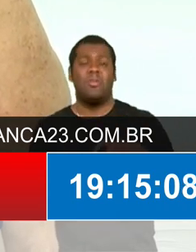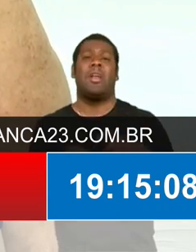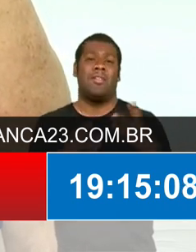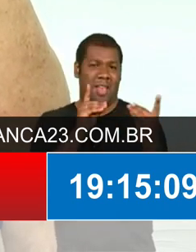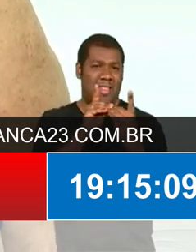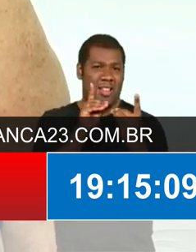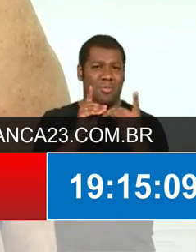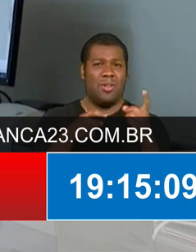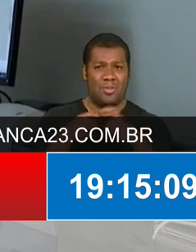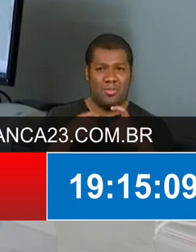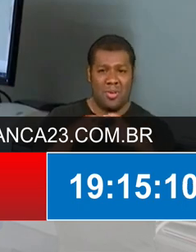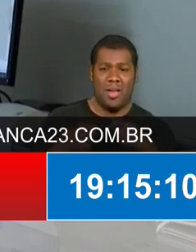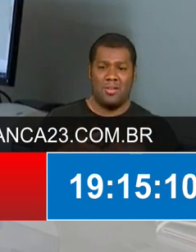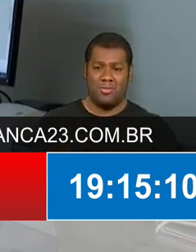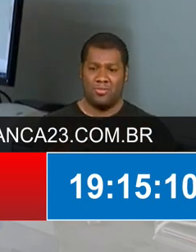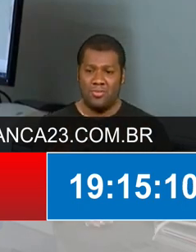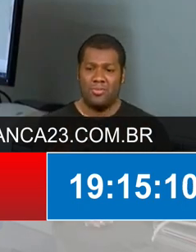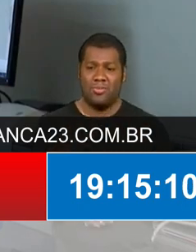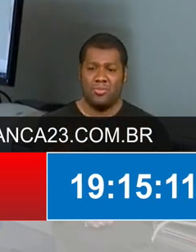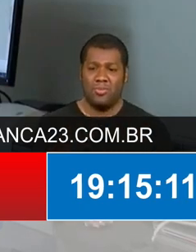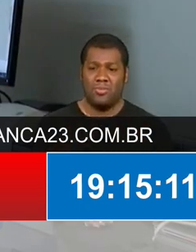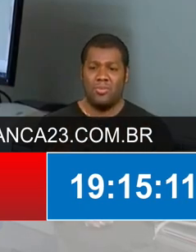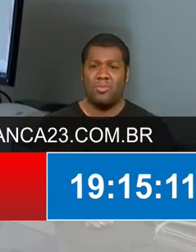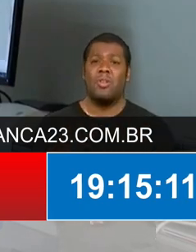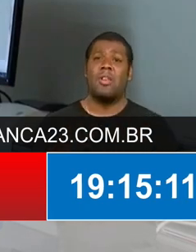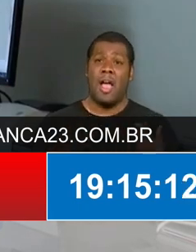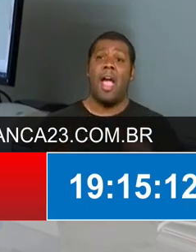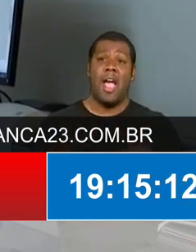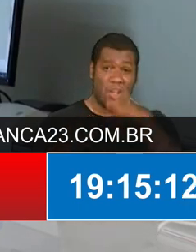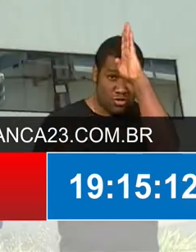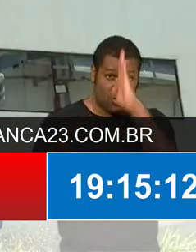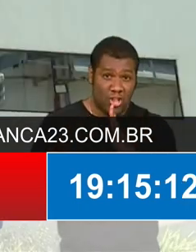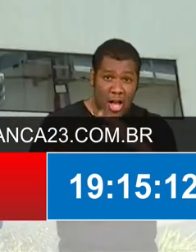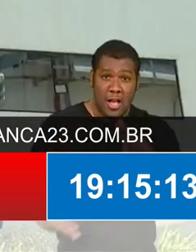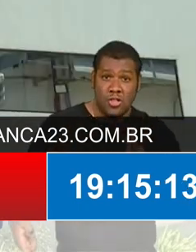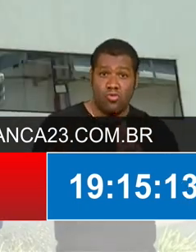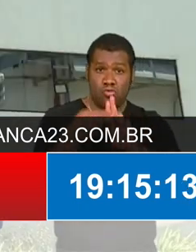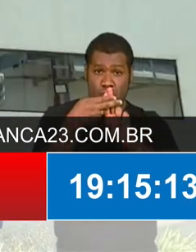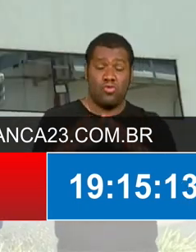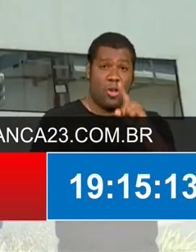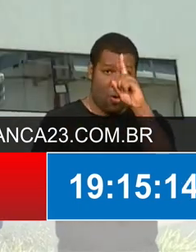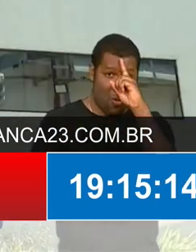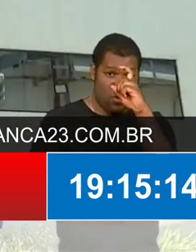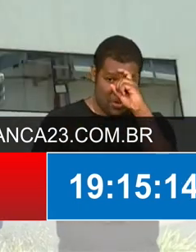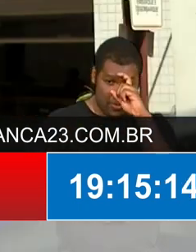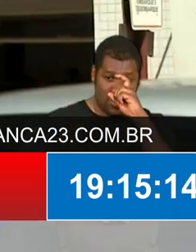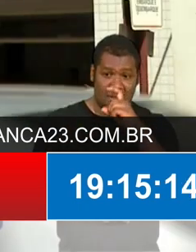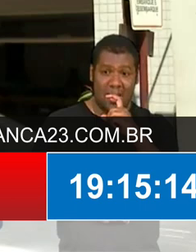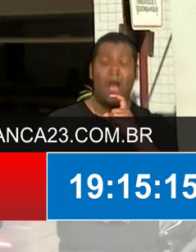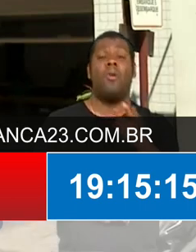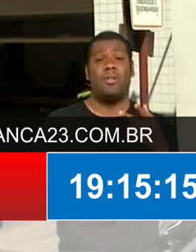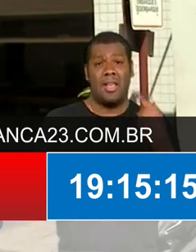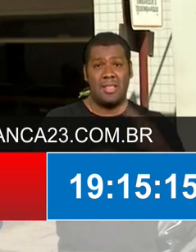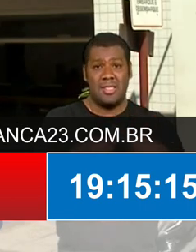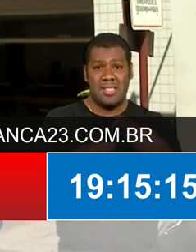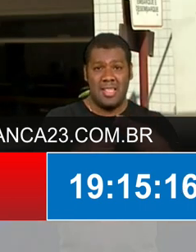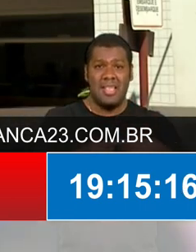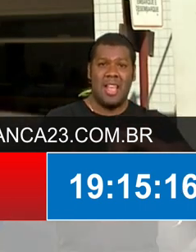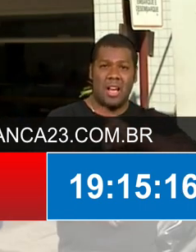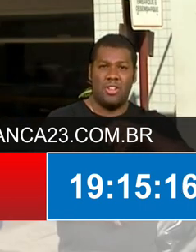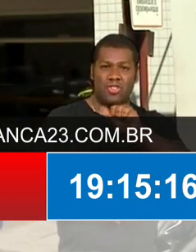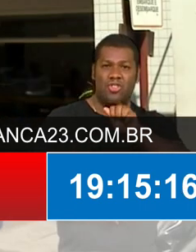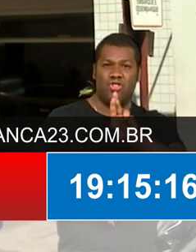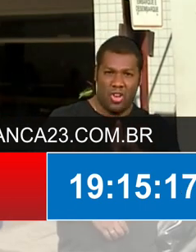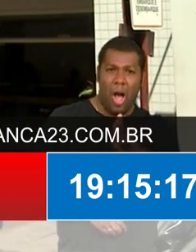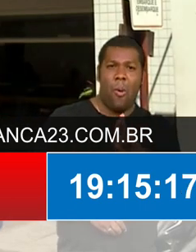nas costas. O tratamento é oferecido gratuitamente no Hospital Amaral Carvalho, na cidade de Jaú,